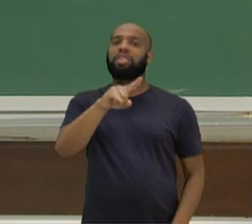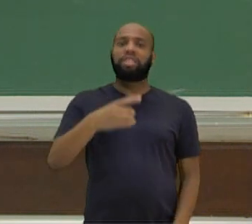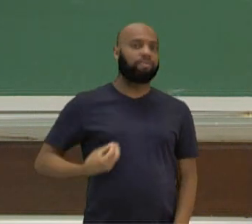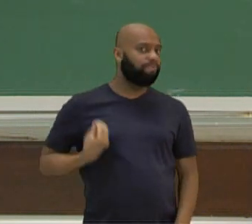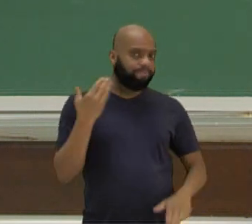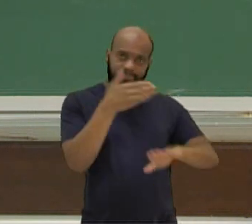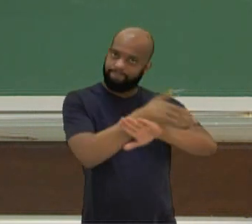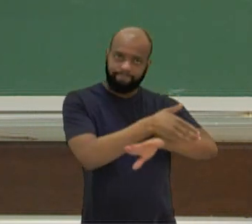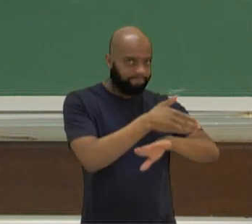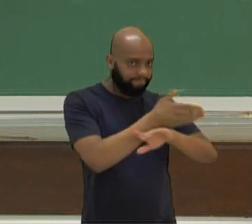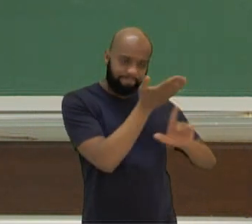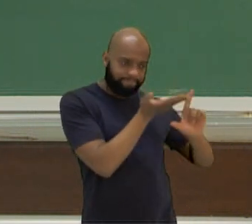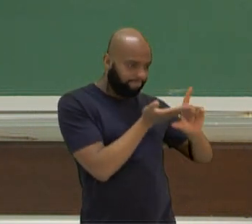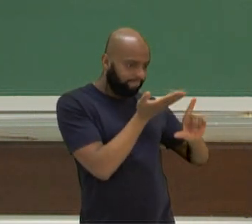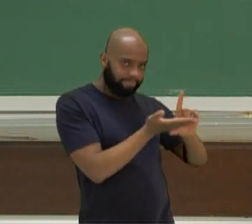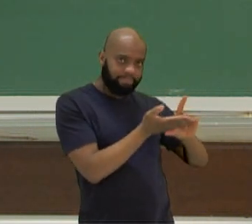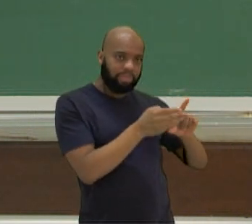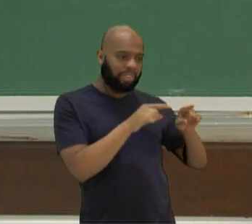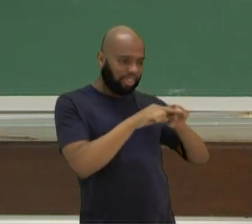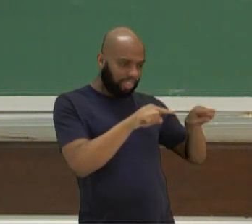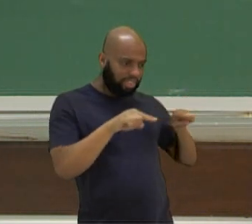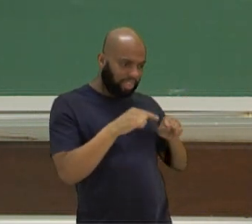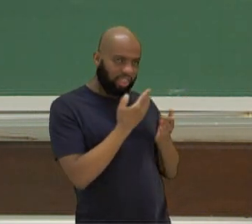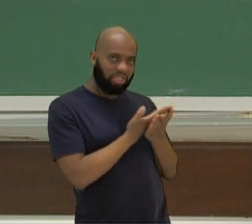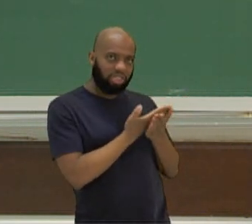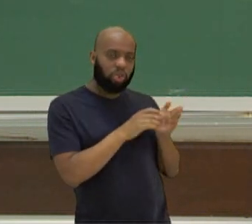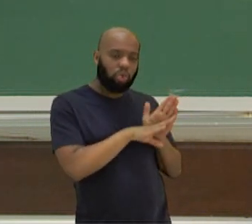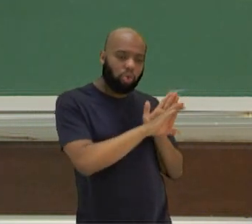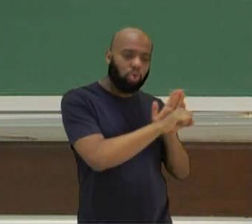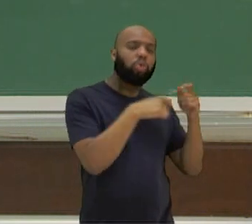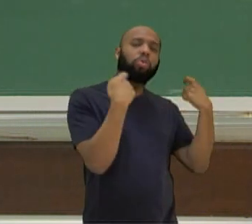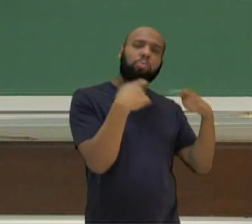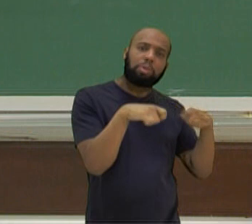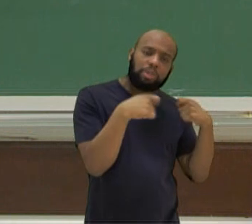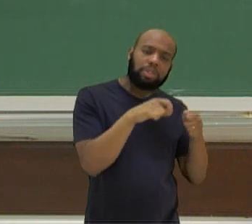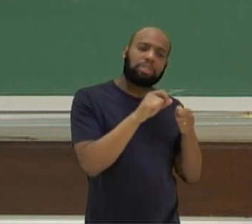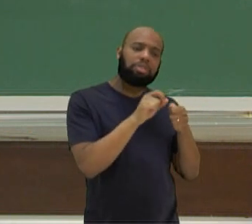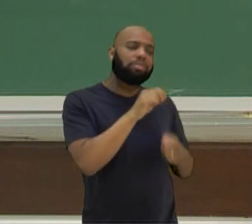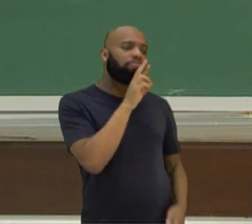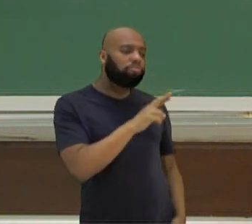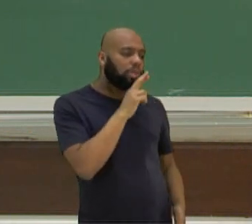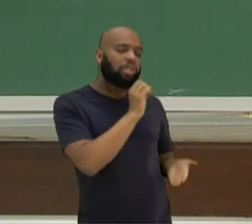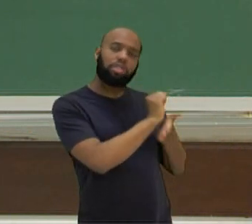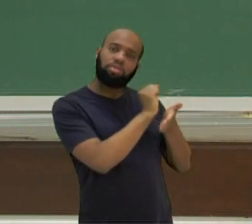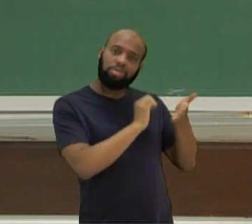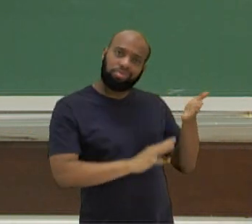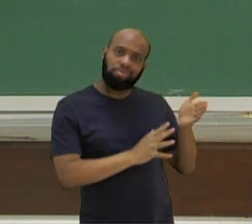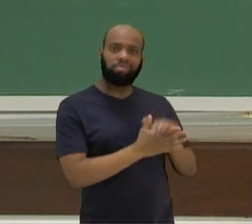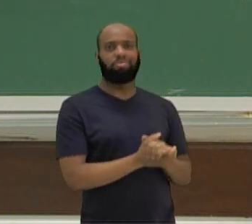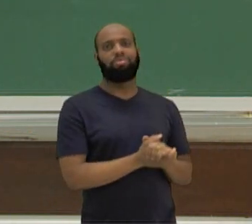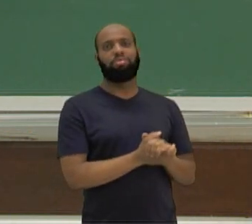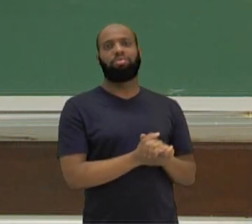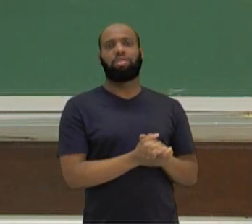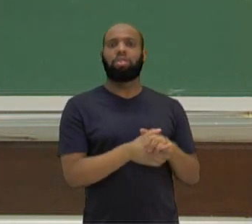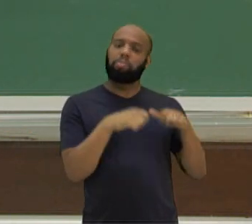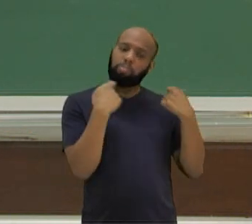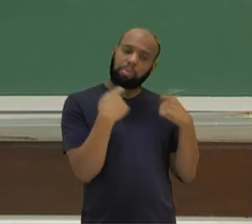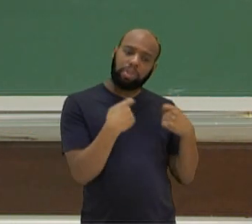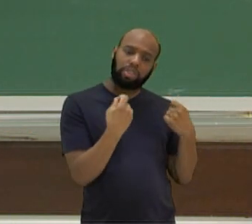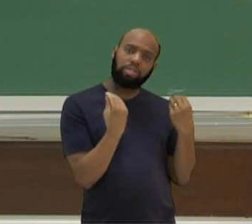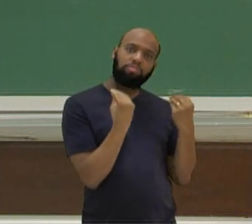está acessando o Classroom, tem que fazer os exercícios, as atividades e levar